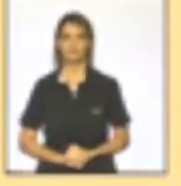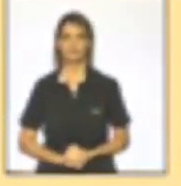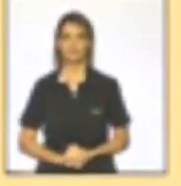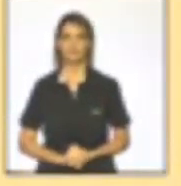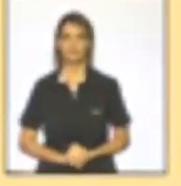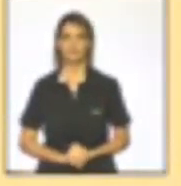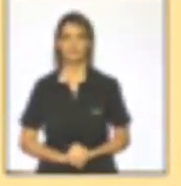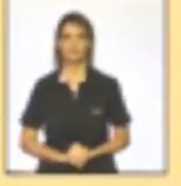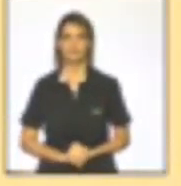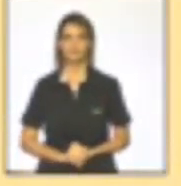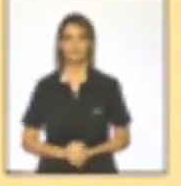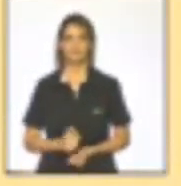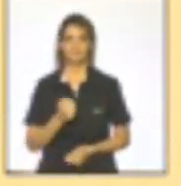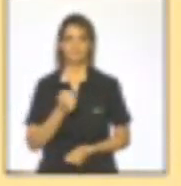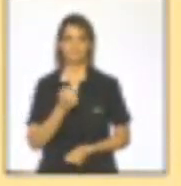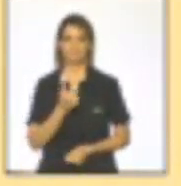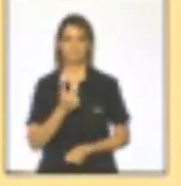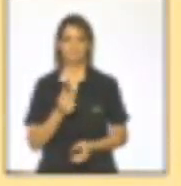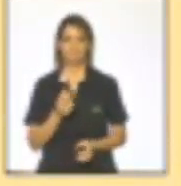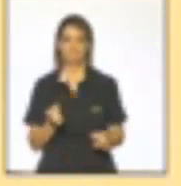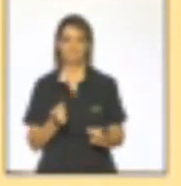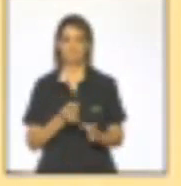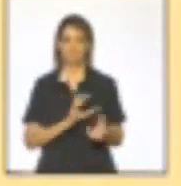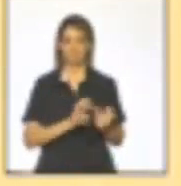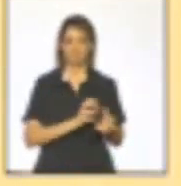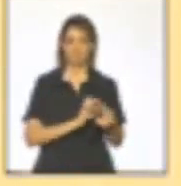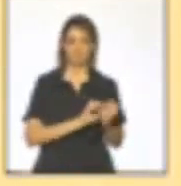Quase também.